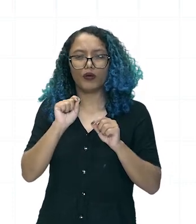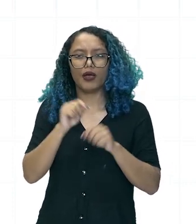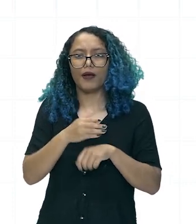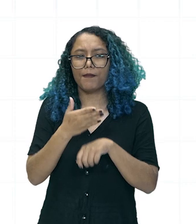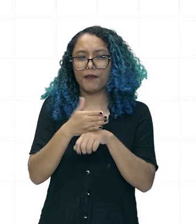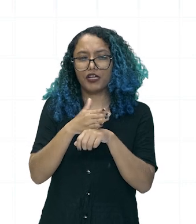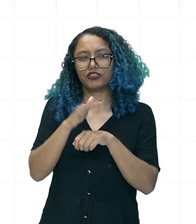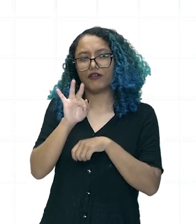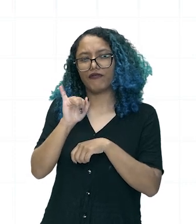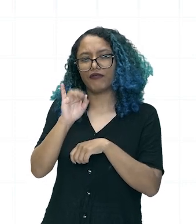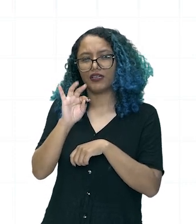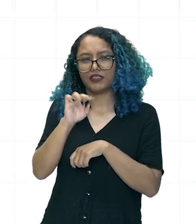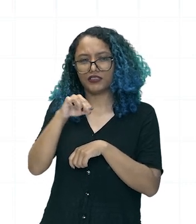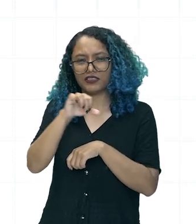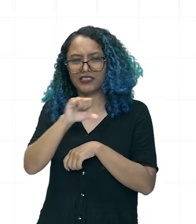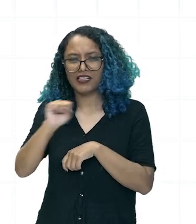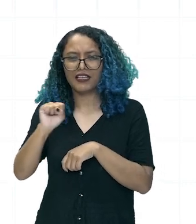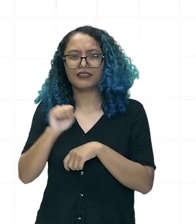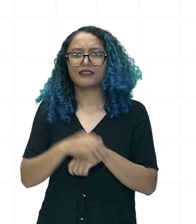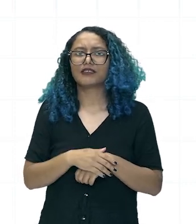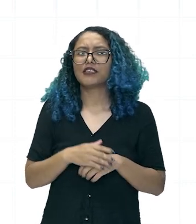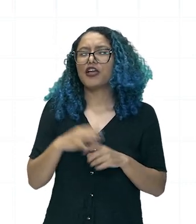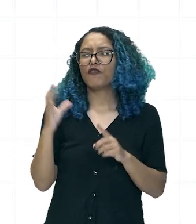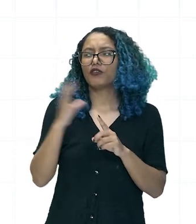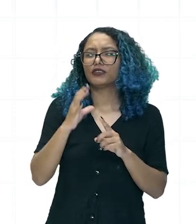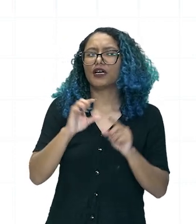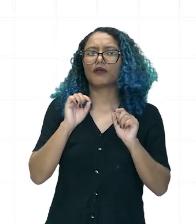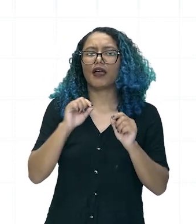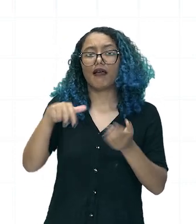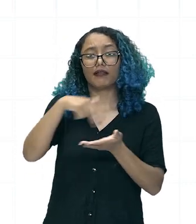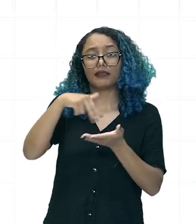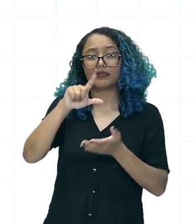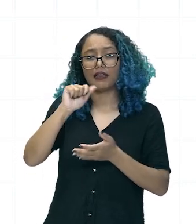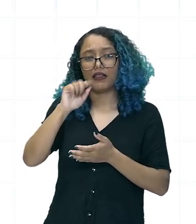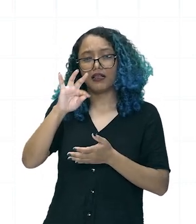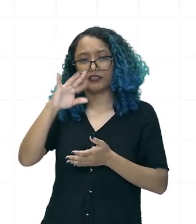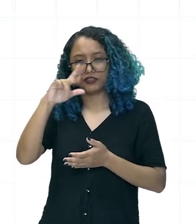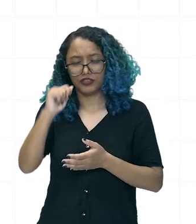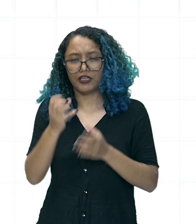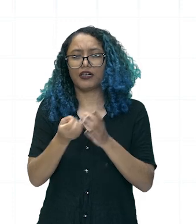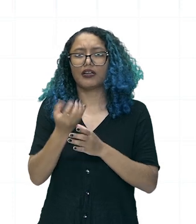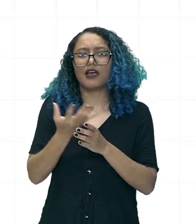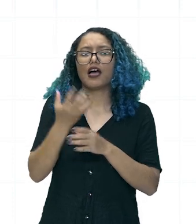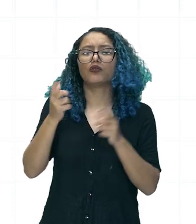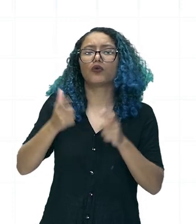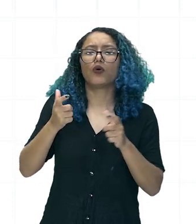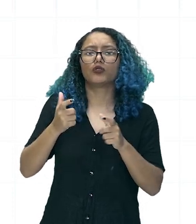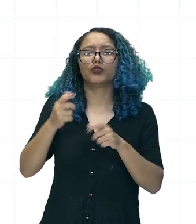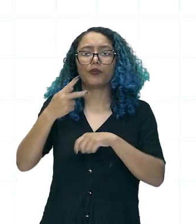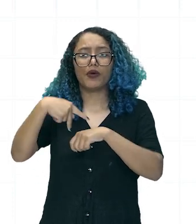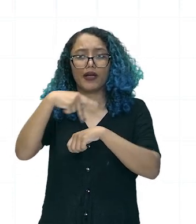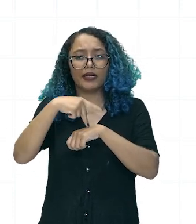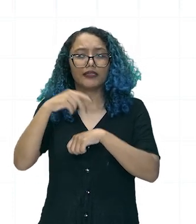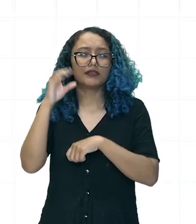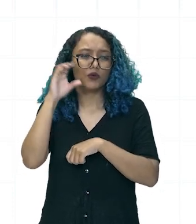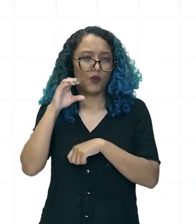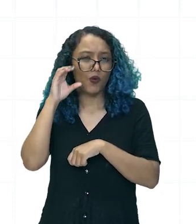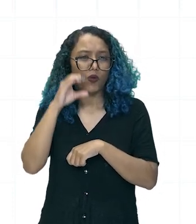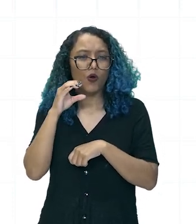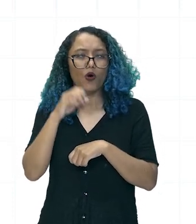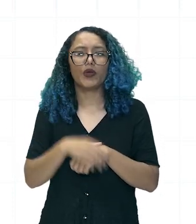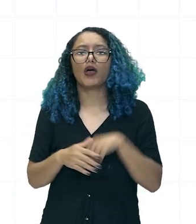que acontece? A gente fica um pouco atrapalhado, porque a gente tem que, né, se situar, ter ali uma consciência corporal para